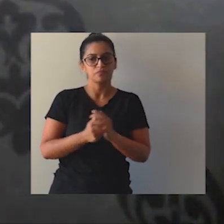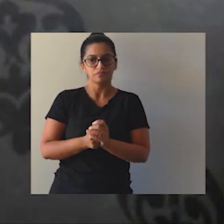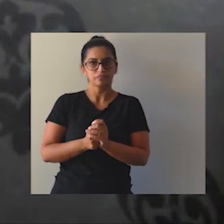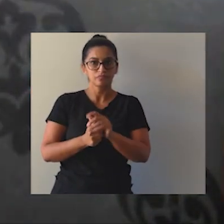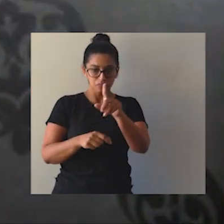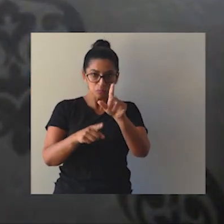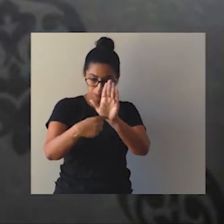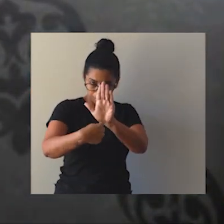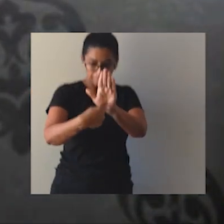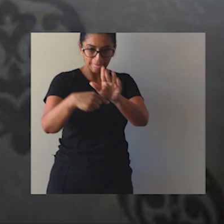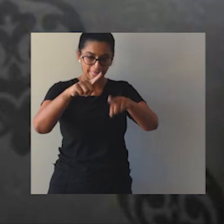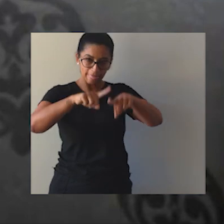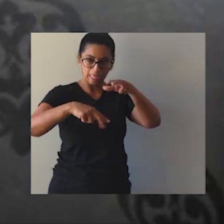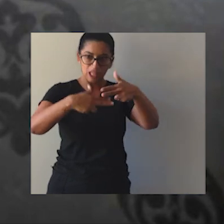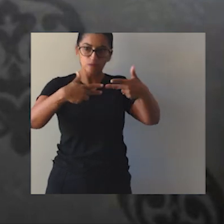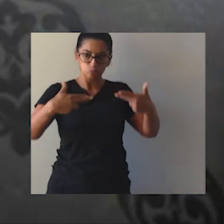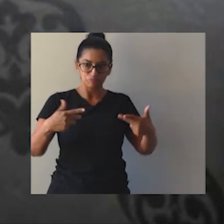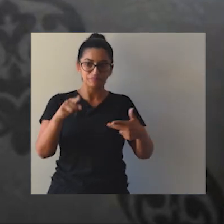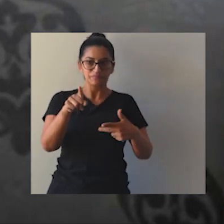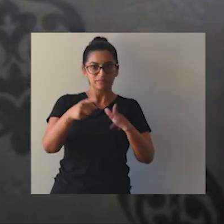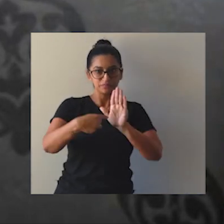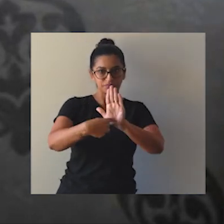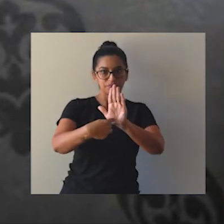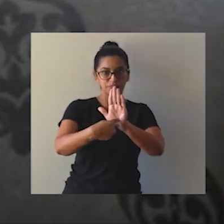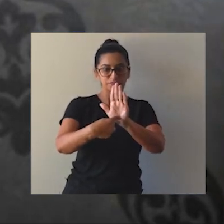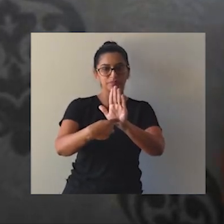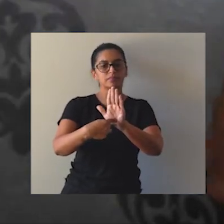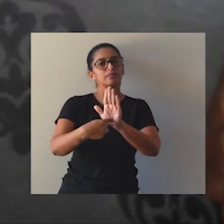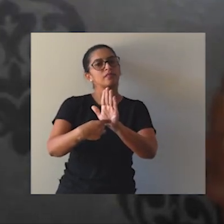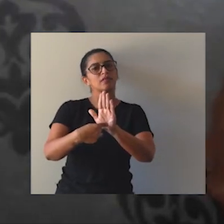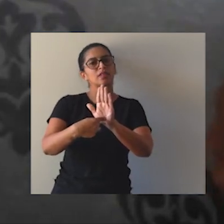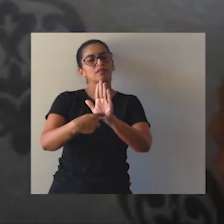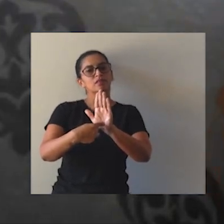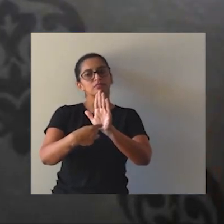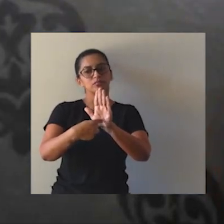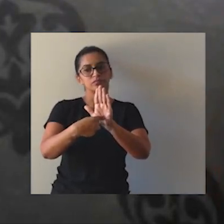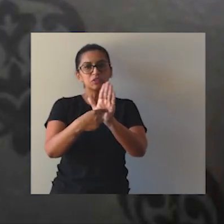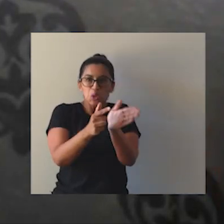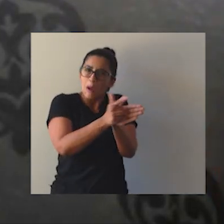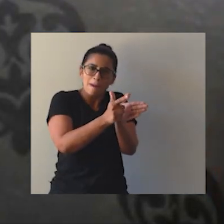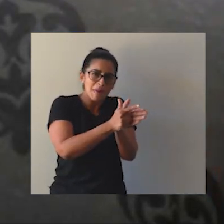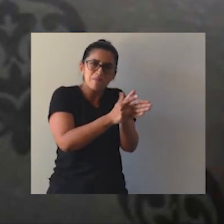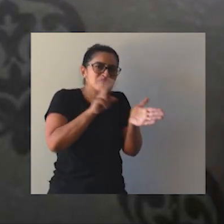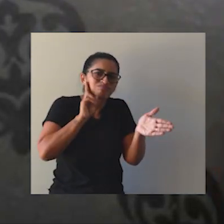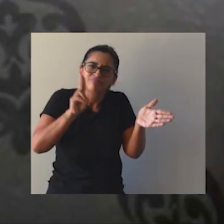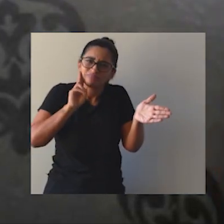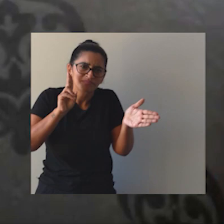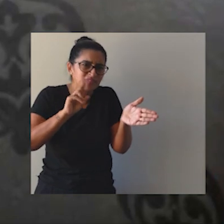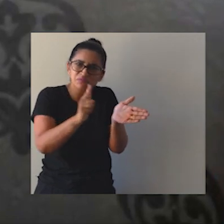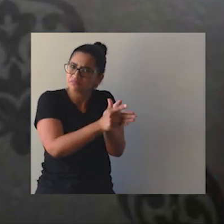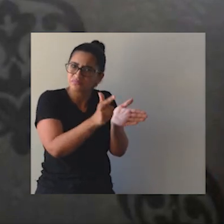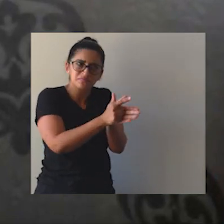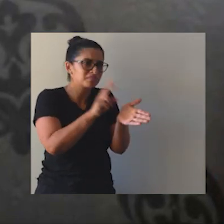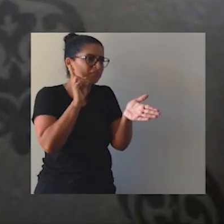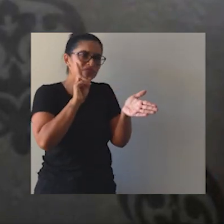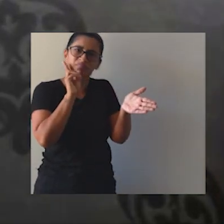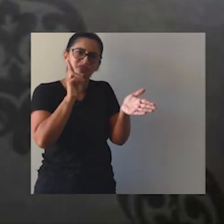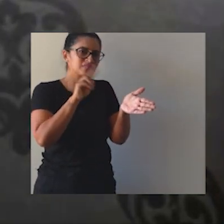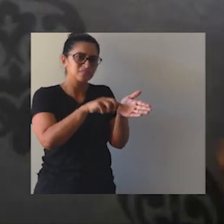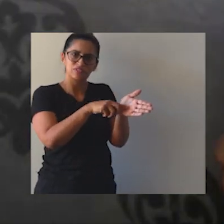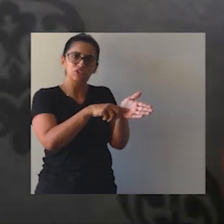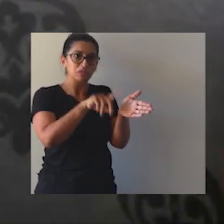placas. Na verdade, isso aqui é papel sulfite, né? São papéis sulfites plastificado. E